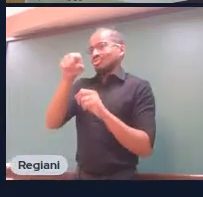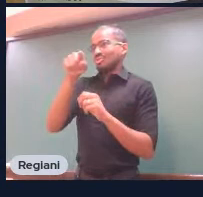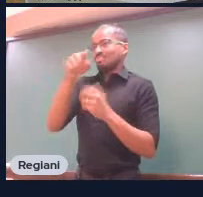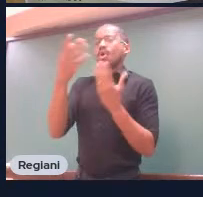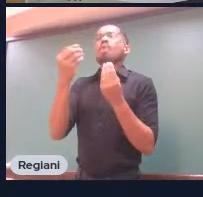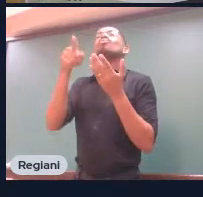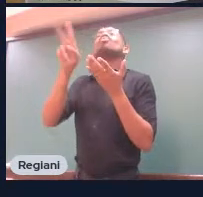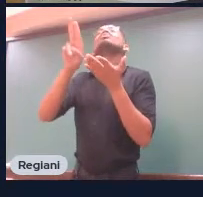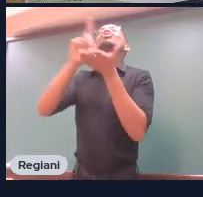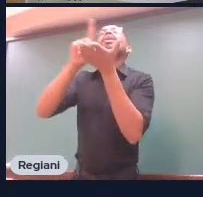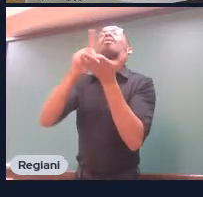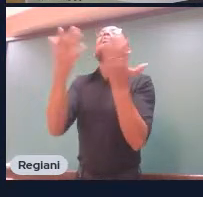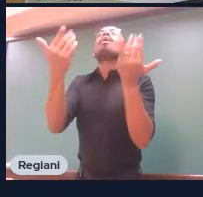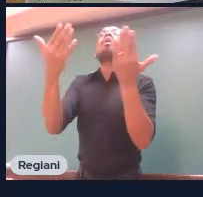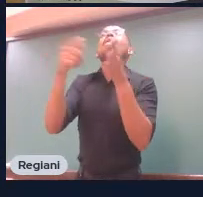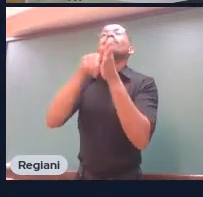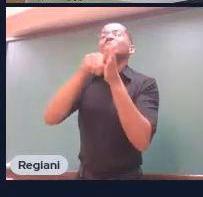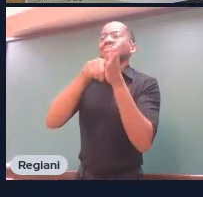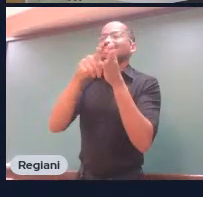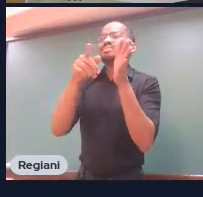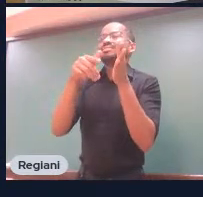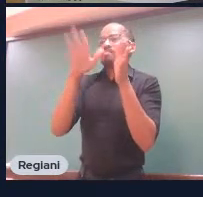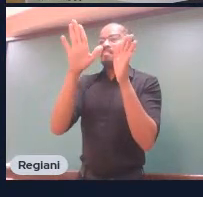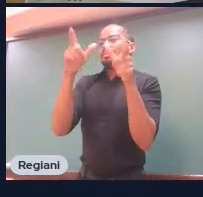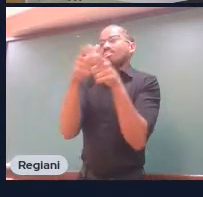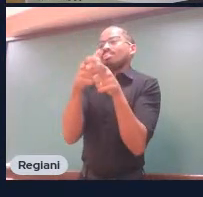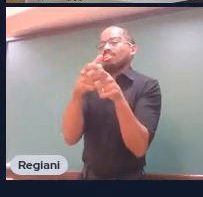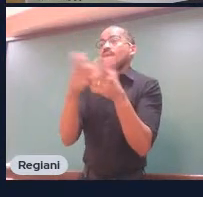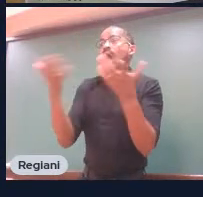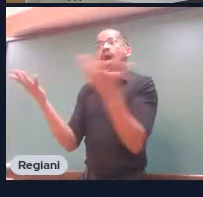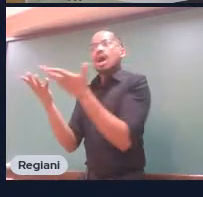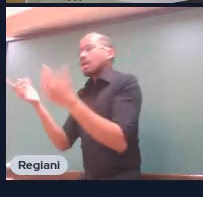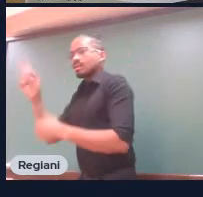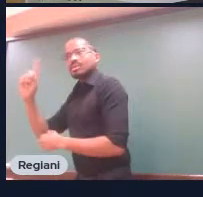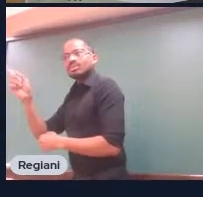sobre o uso dos dicionários para algo que é mais